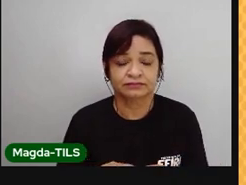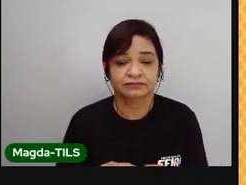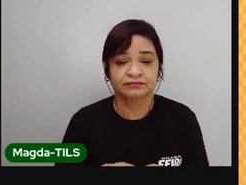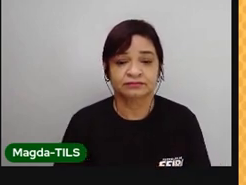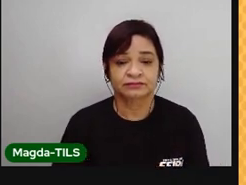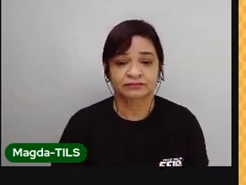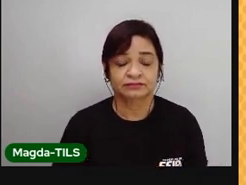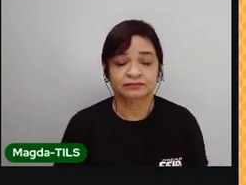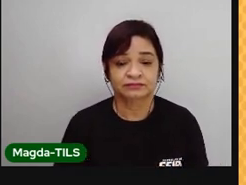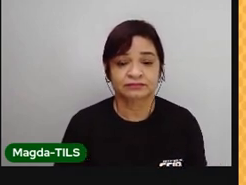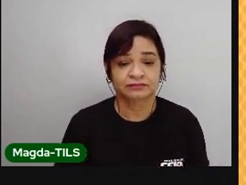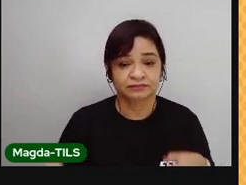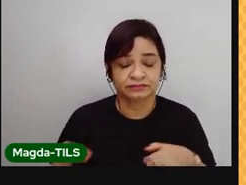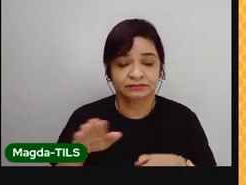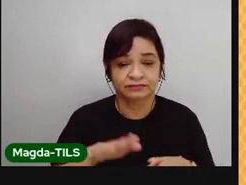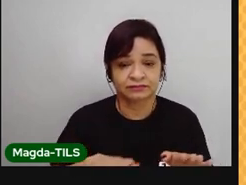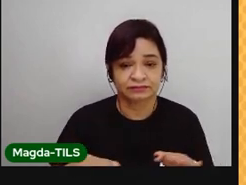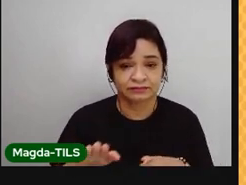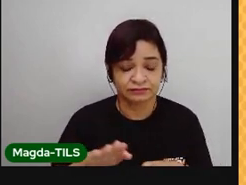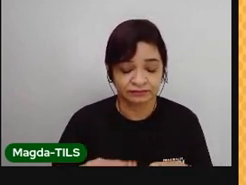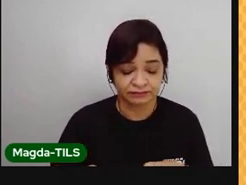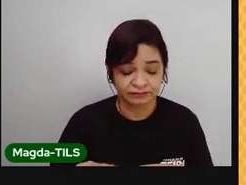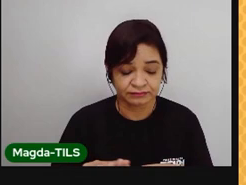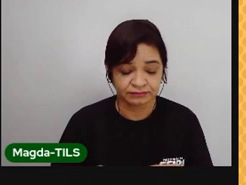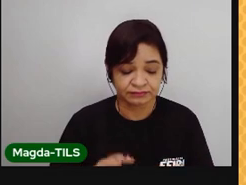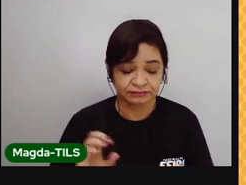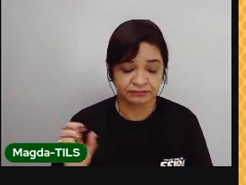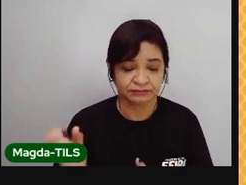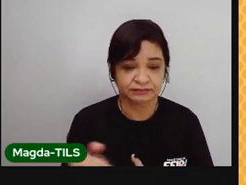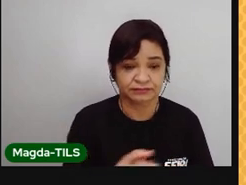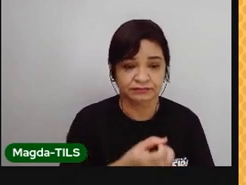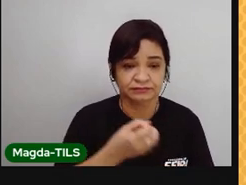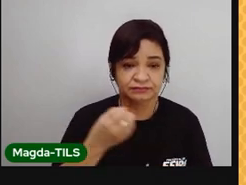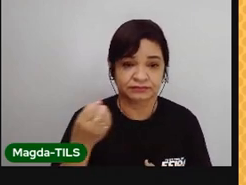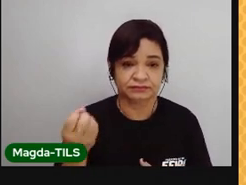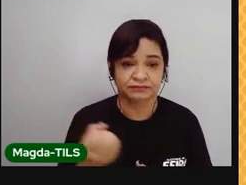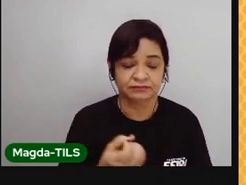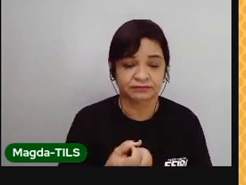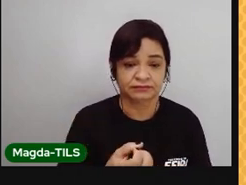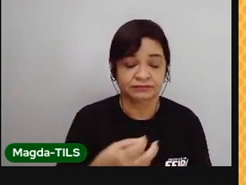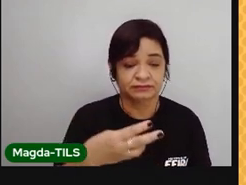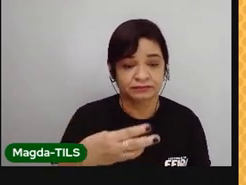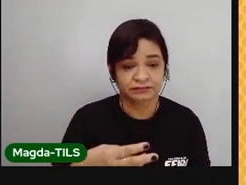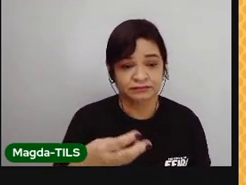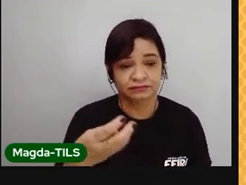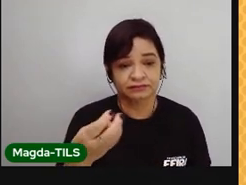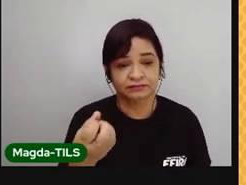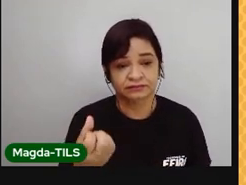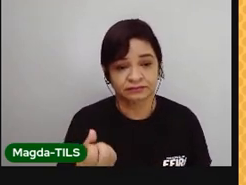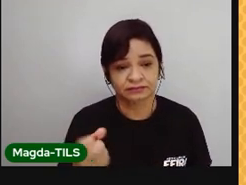Este período de translação dura 365 dias.